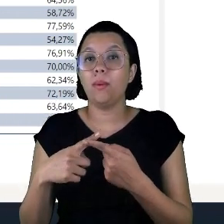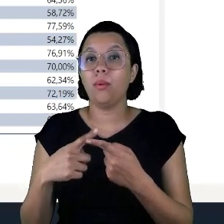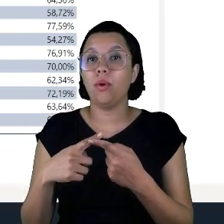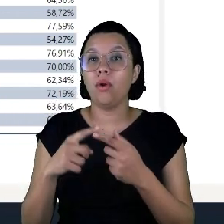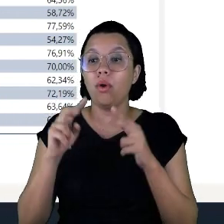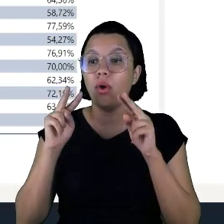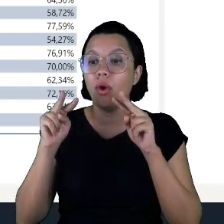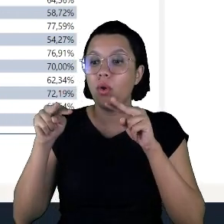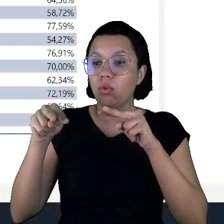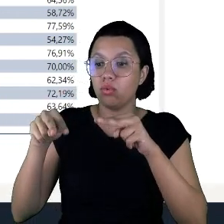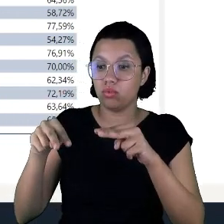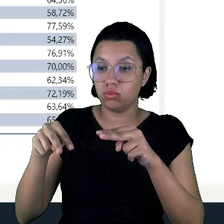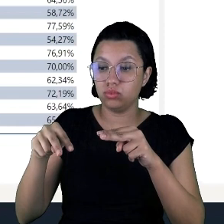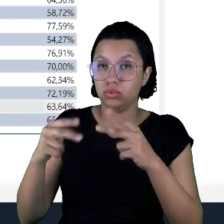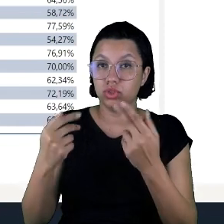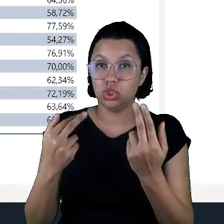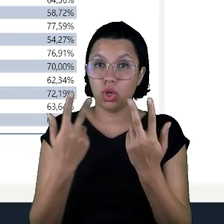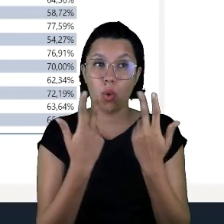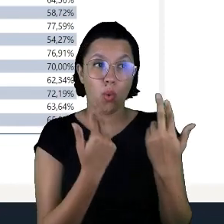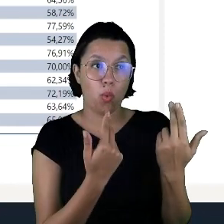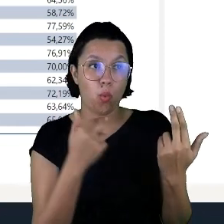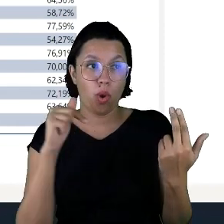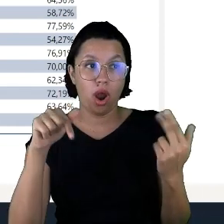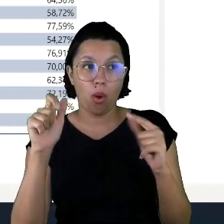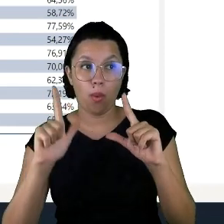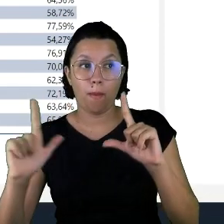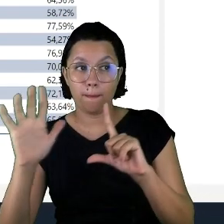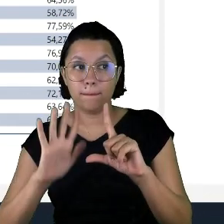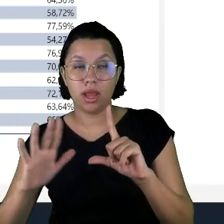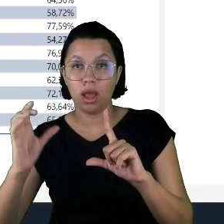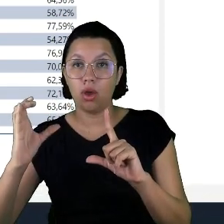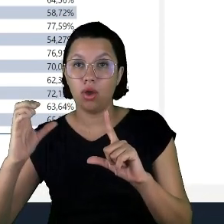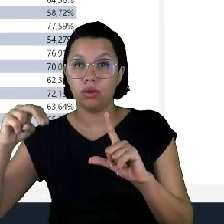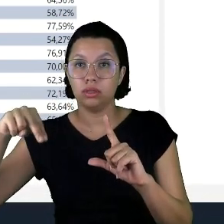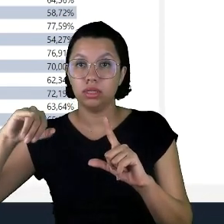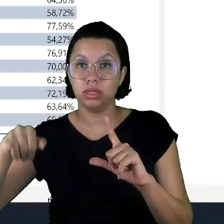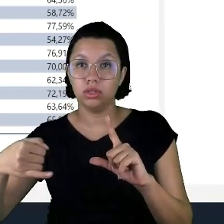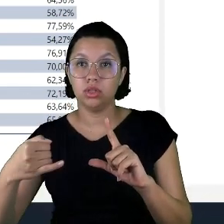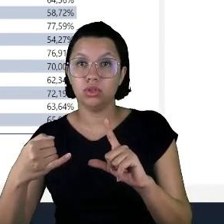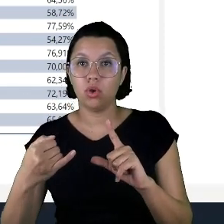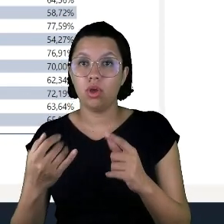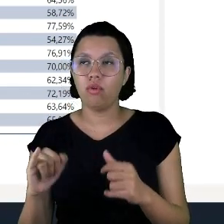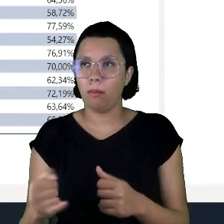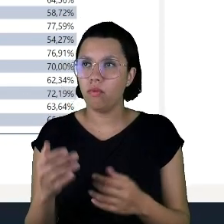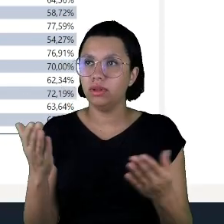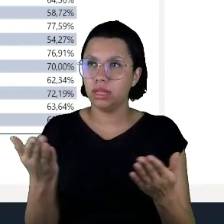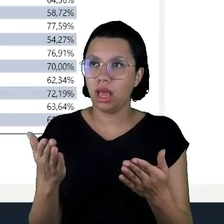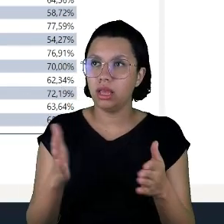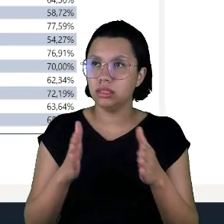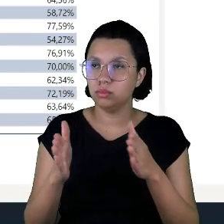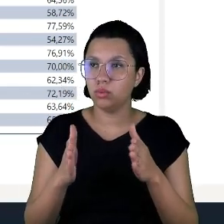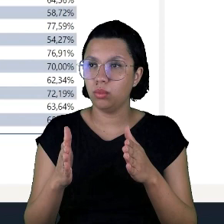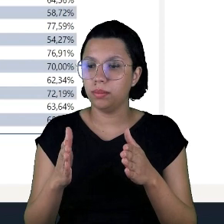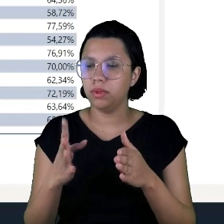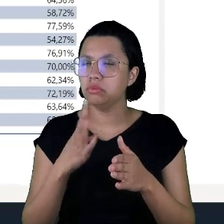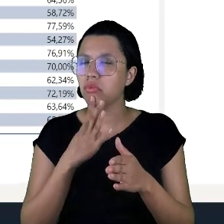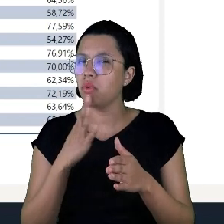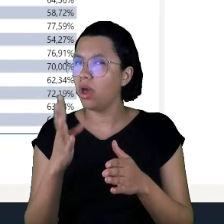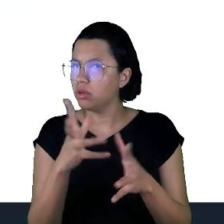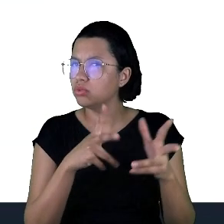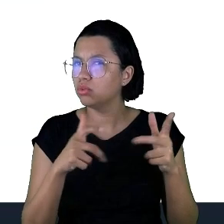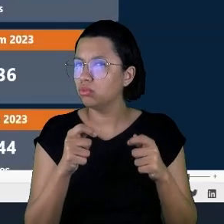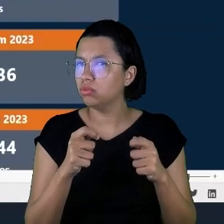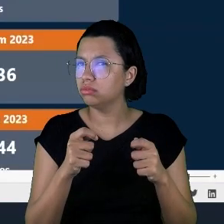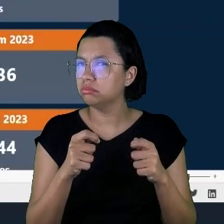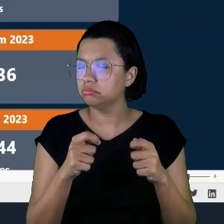isso reflita o que está no painel do CNJ. Até aproveito esse momento, que não sei se todos conhecem, que o